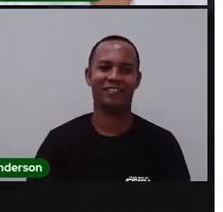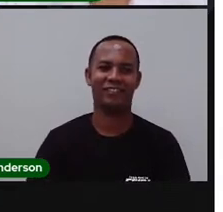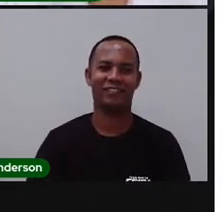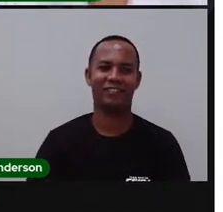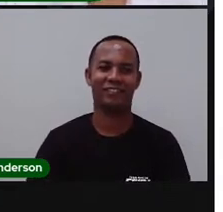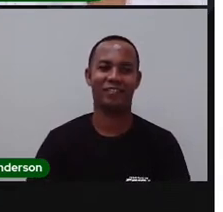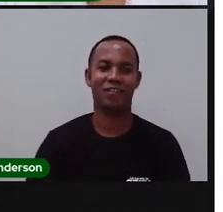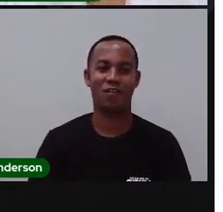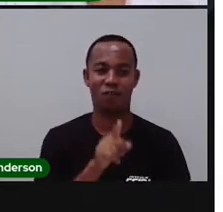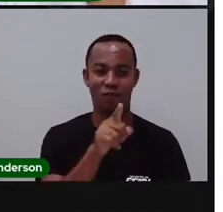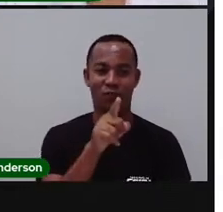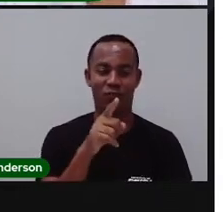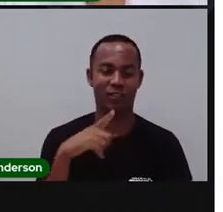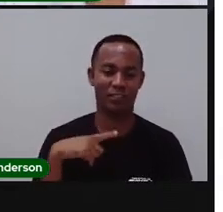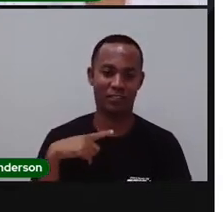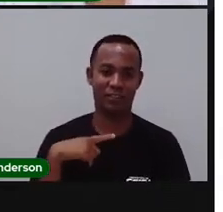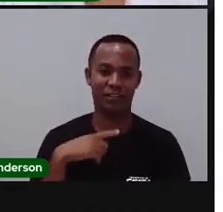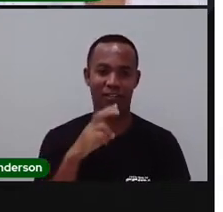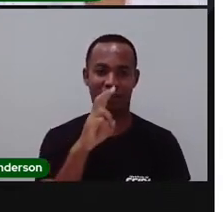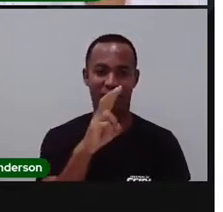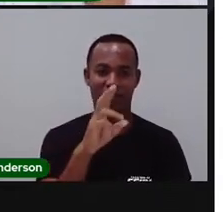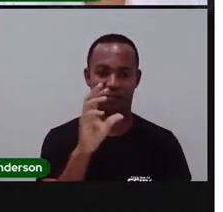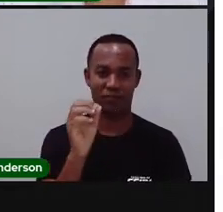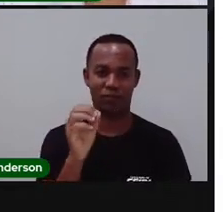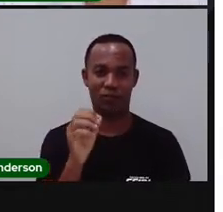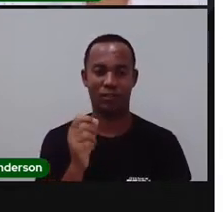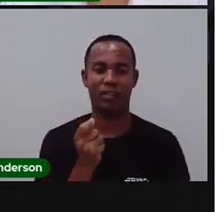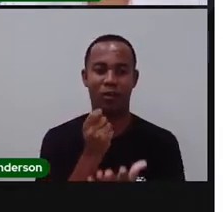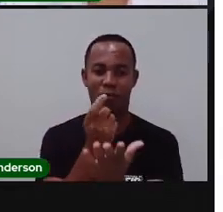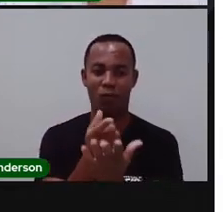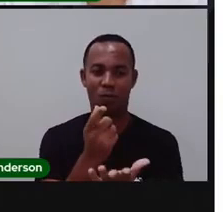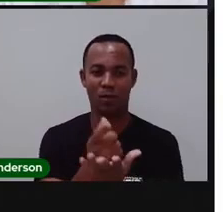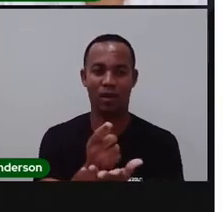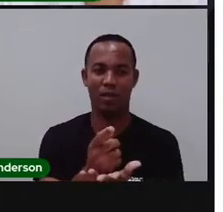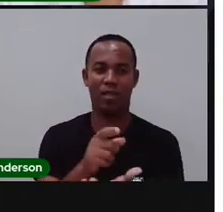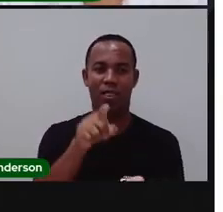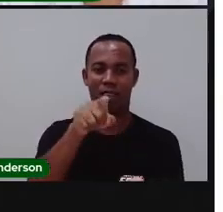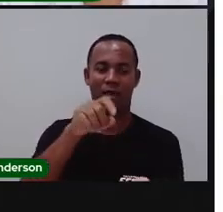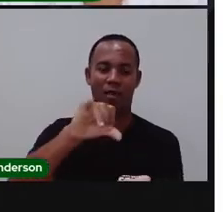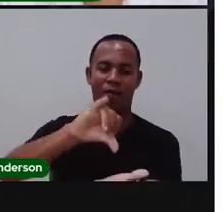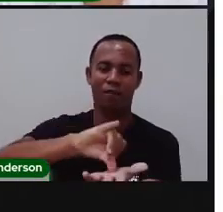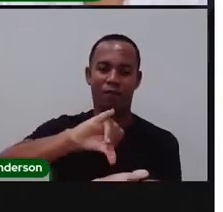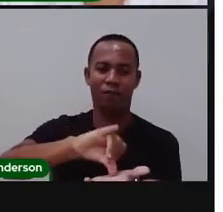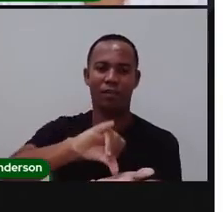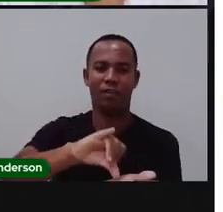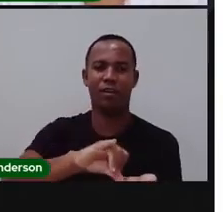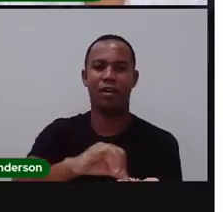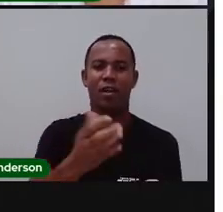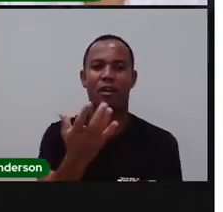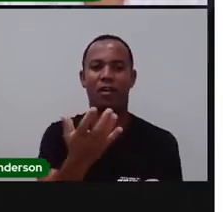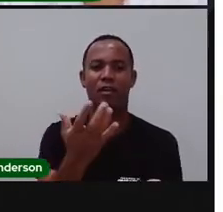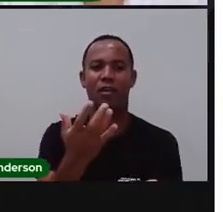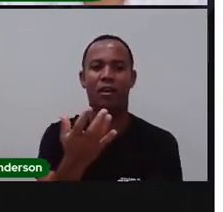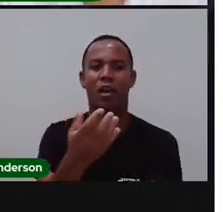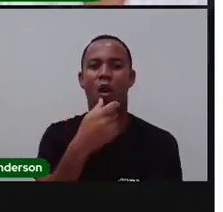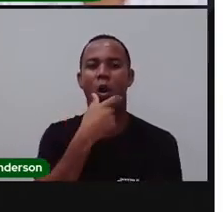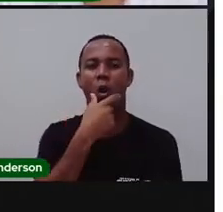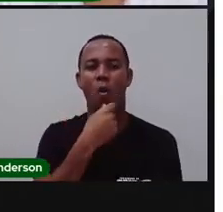Você levou para a feira a quantia de 50 reais, né? E pediu para o açougueiro